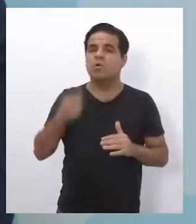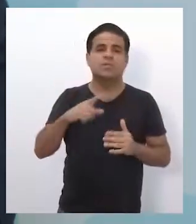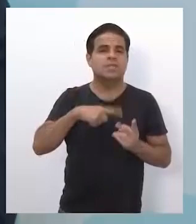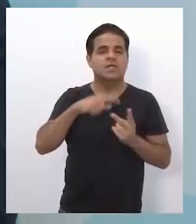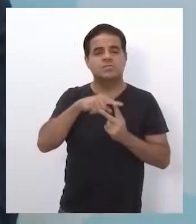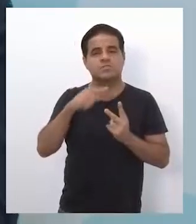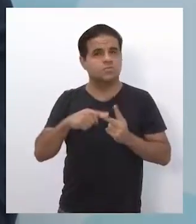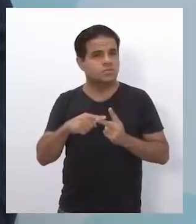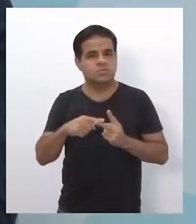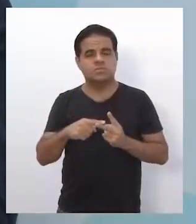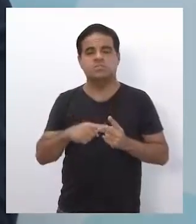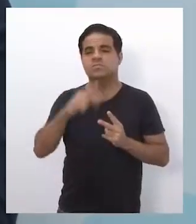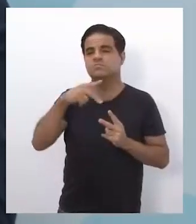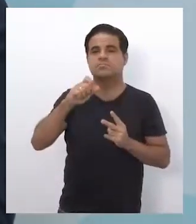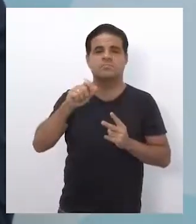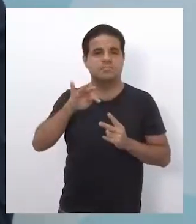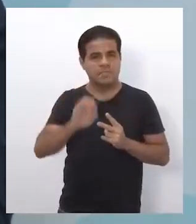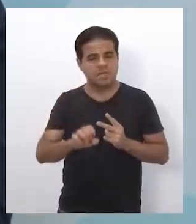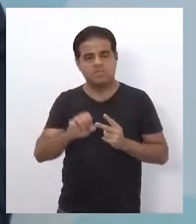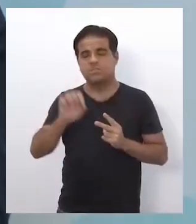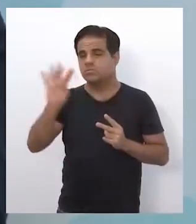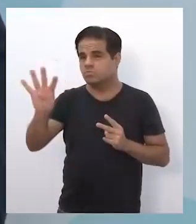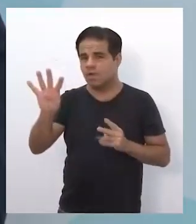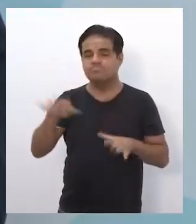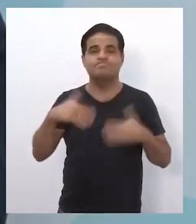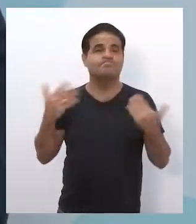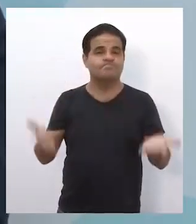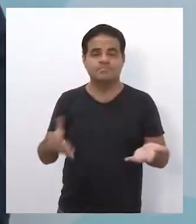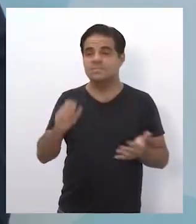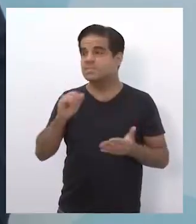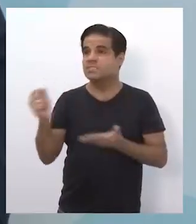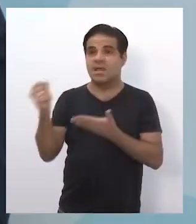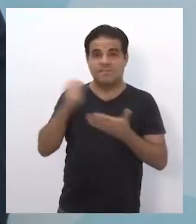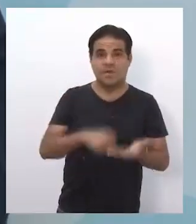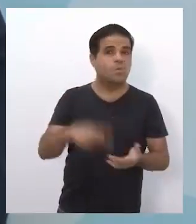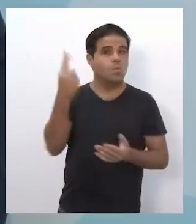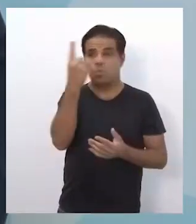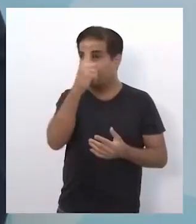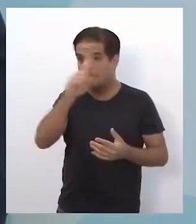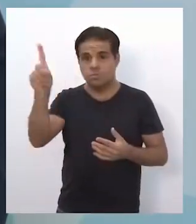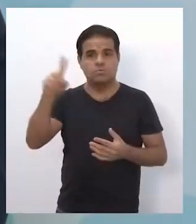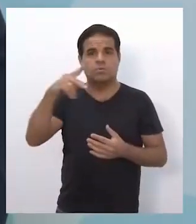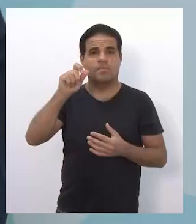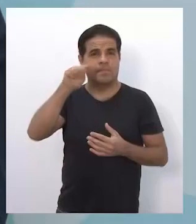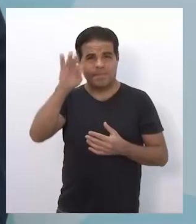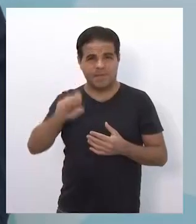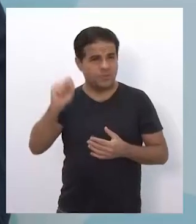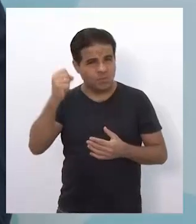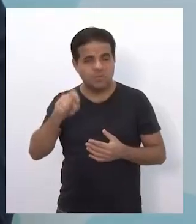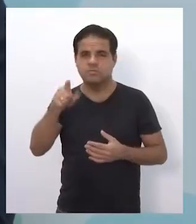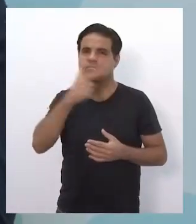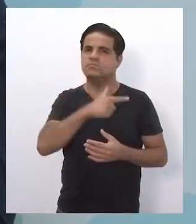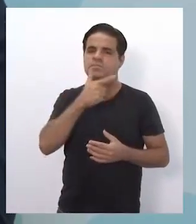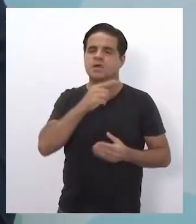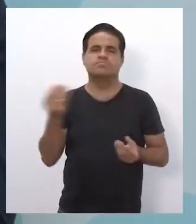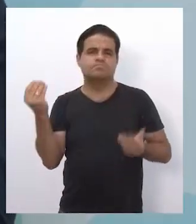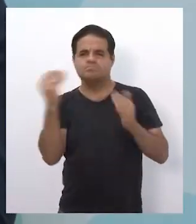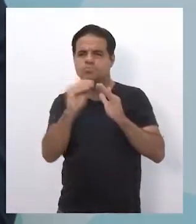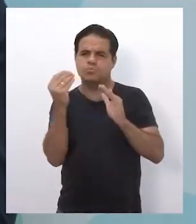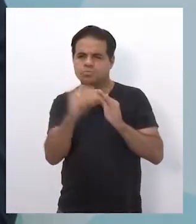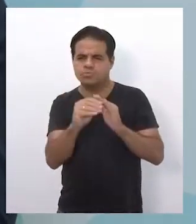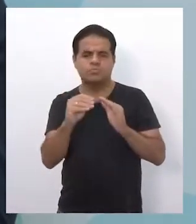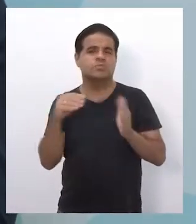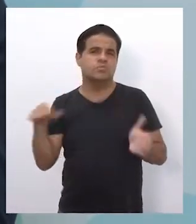2 pentes de 4, né? Porque se vier com um único pente de 8, você consegue colocar mais 8, chegando a